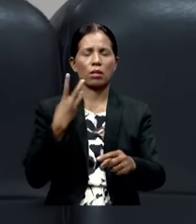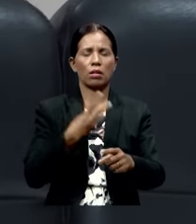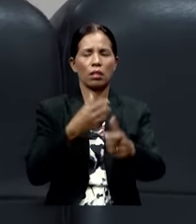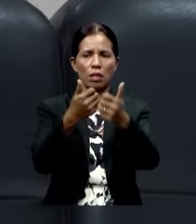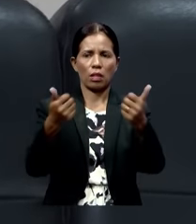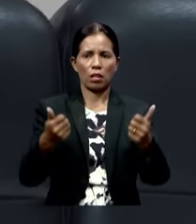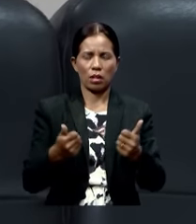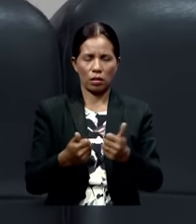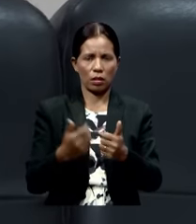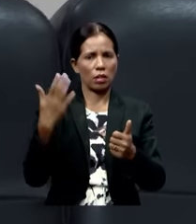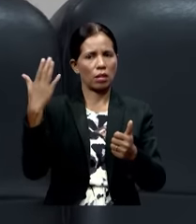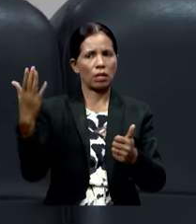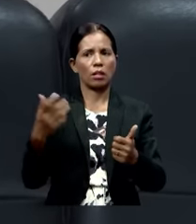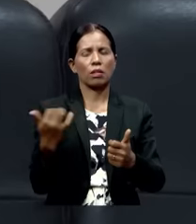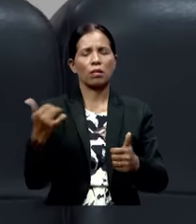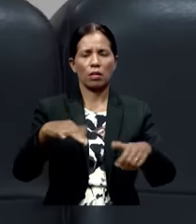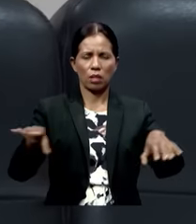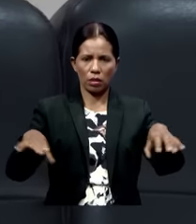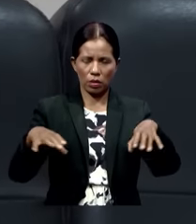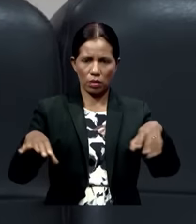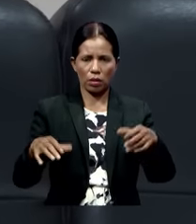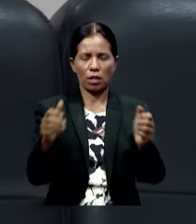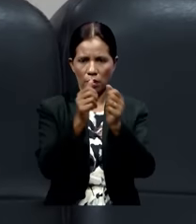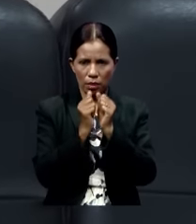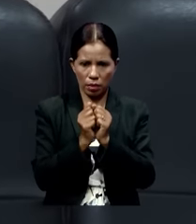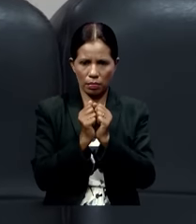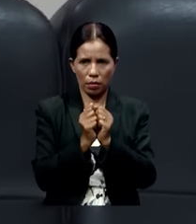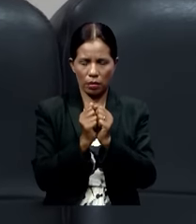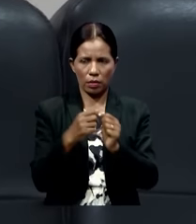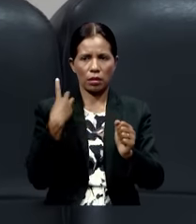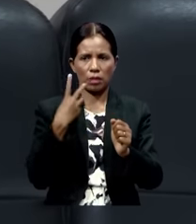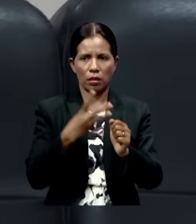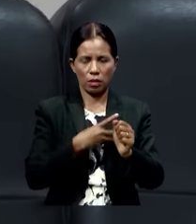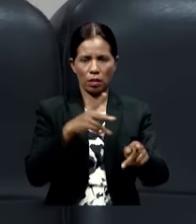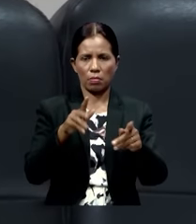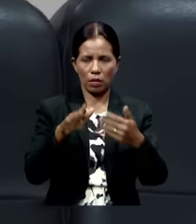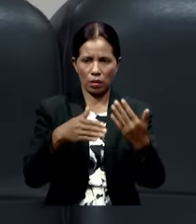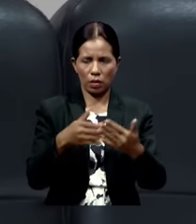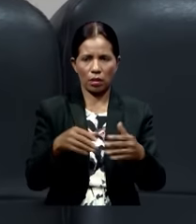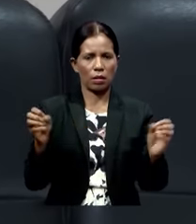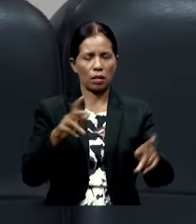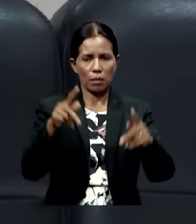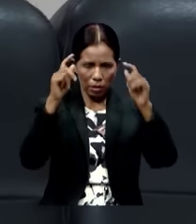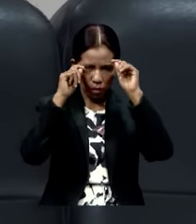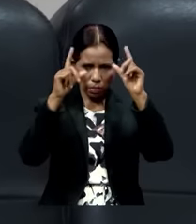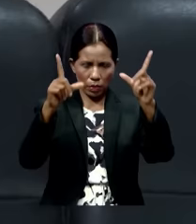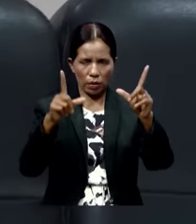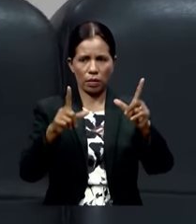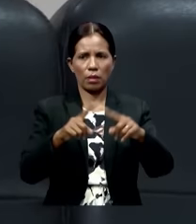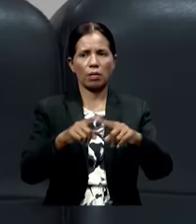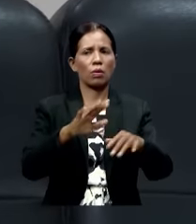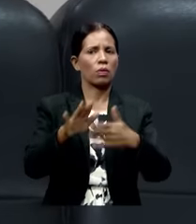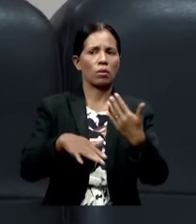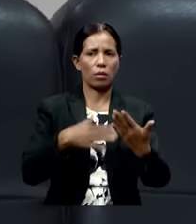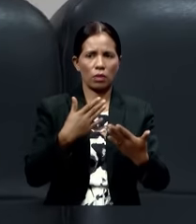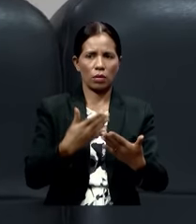agência Pacific Labor Facility serviço a muito co itenia peritos balo la os Timoruan maioria